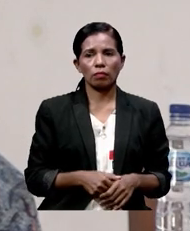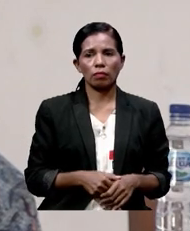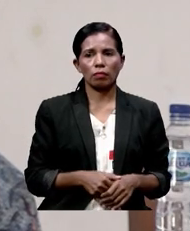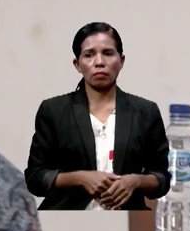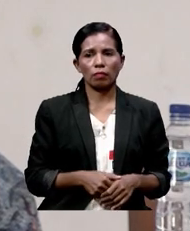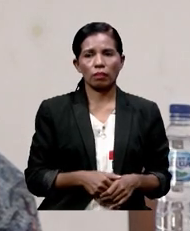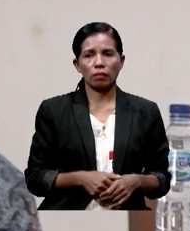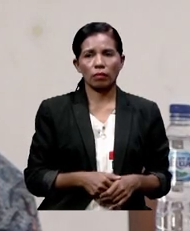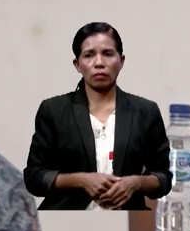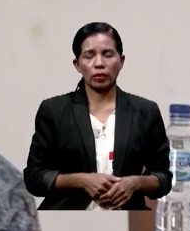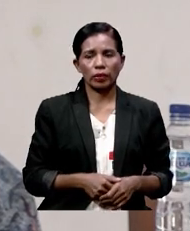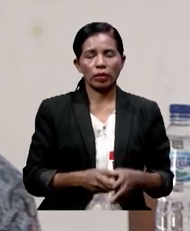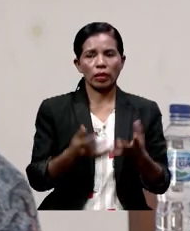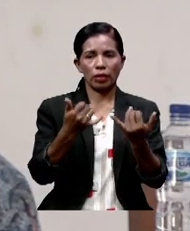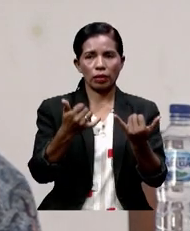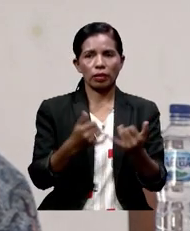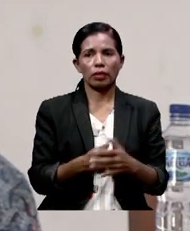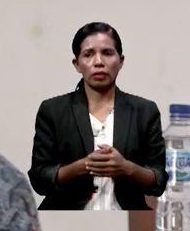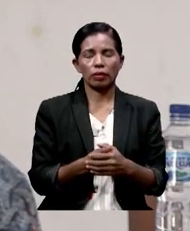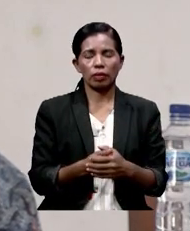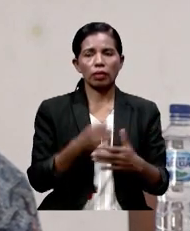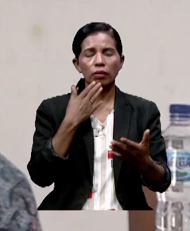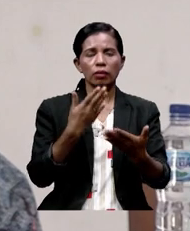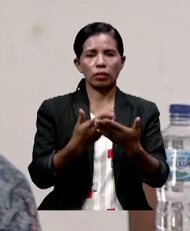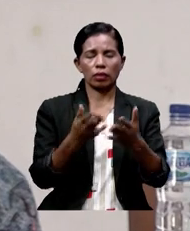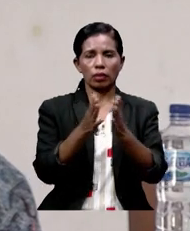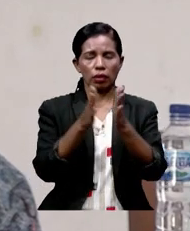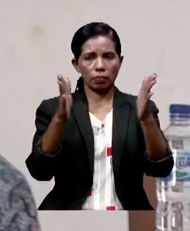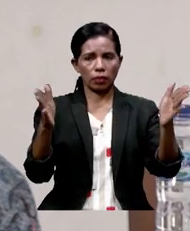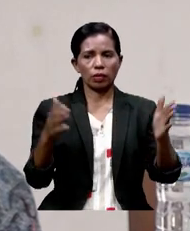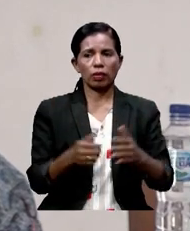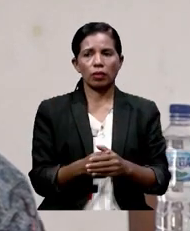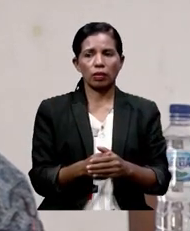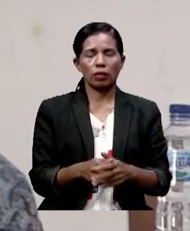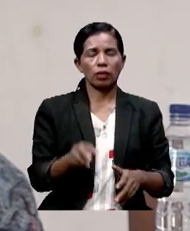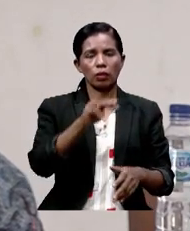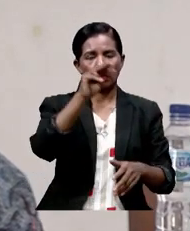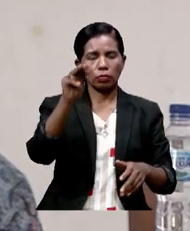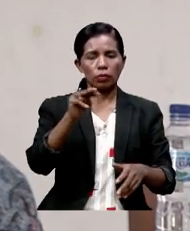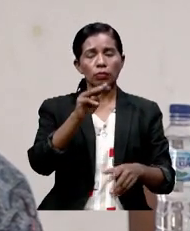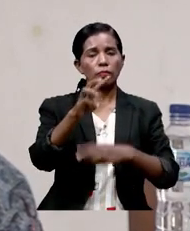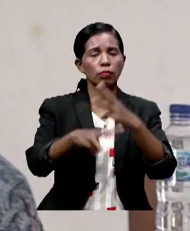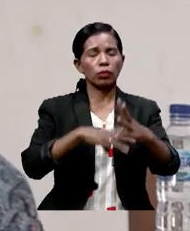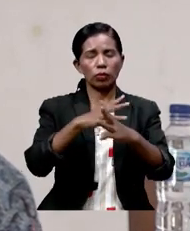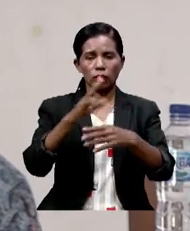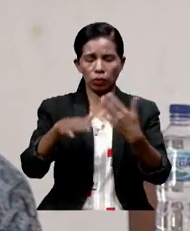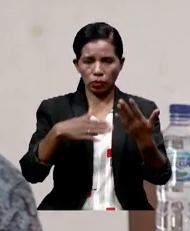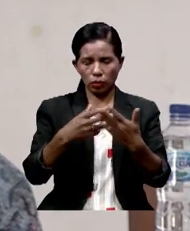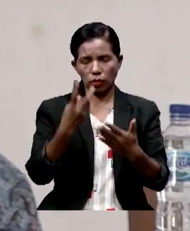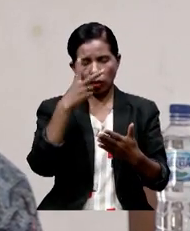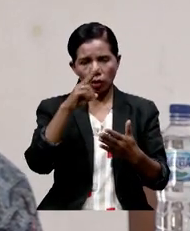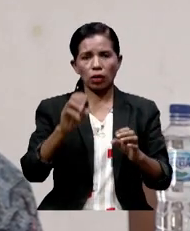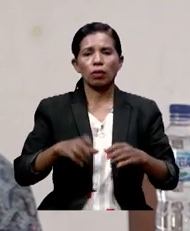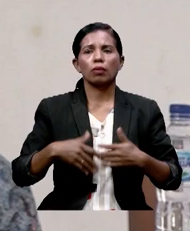E Duni, para sucesso bom, mundo todo admira. O